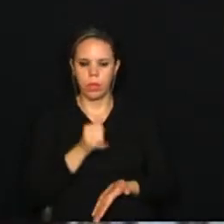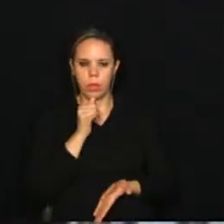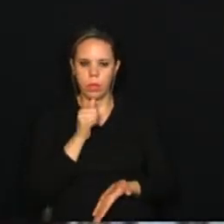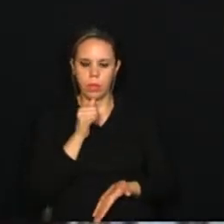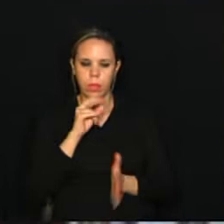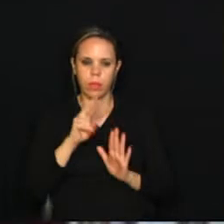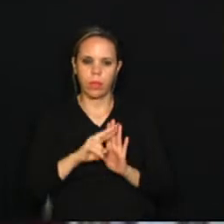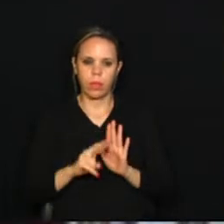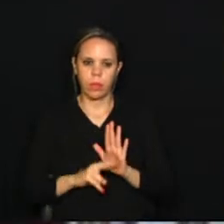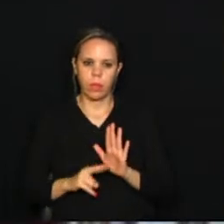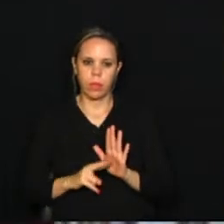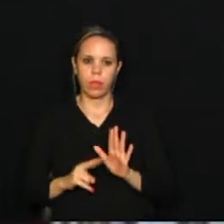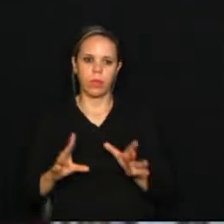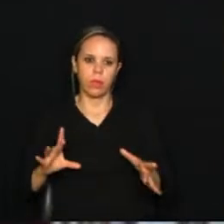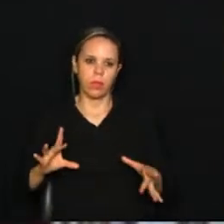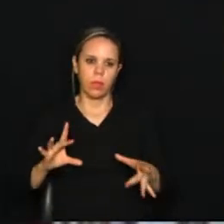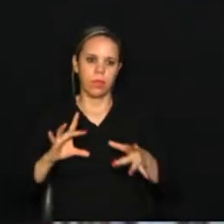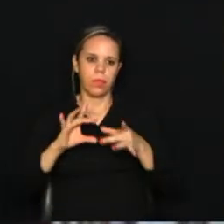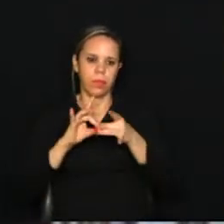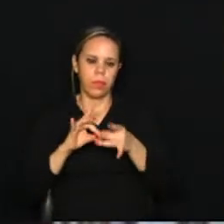com uma parceria